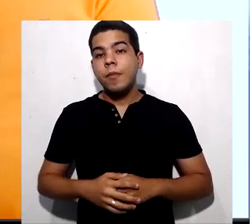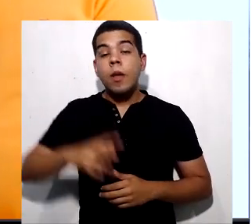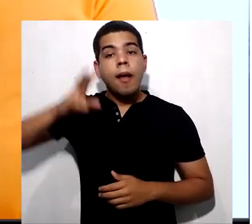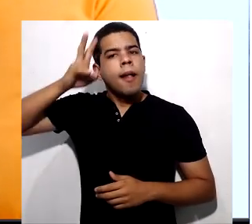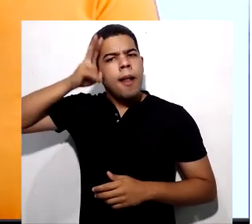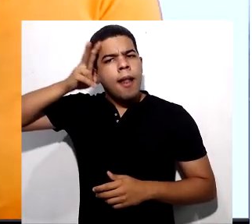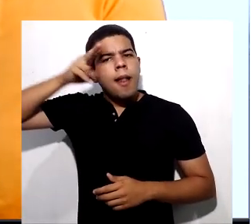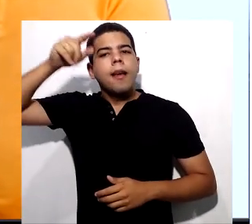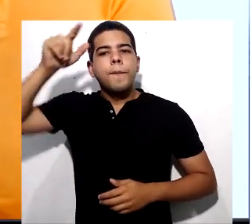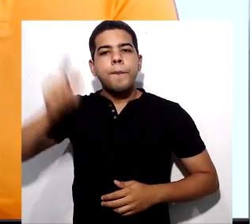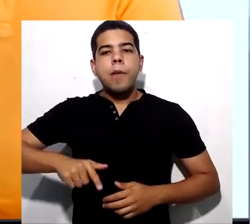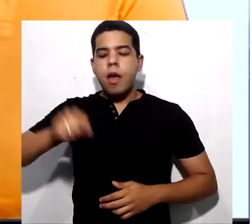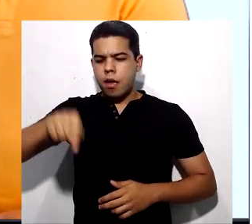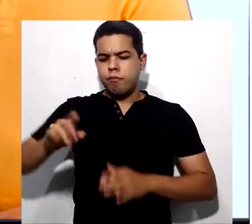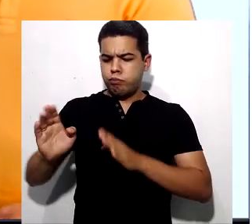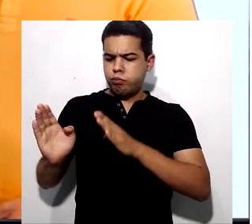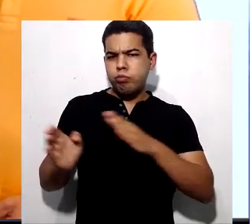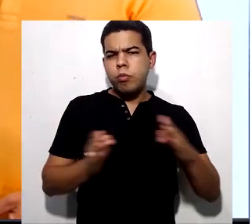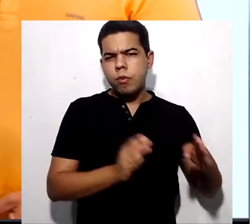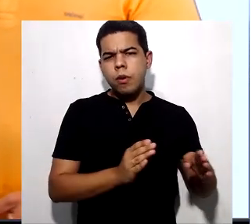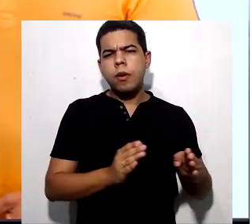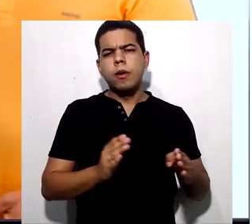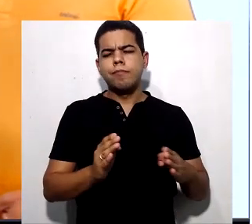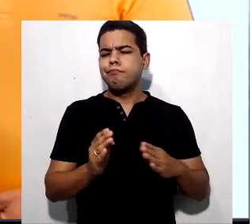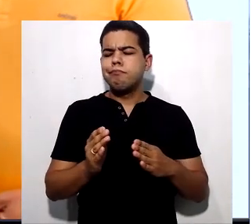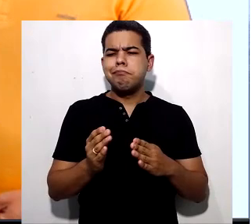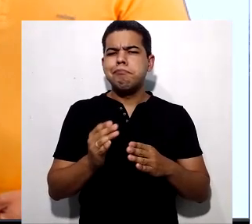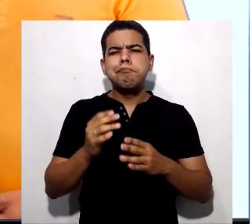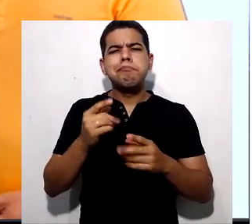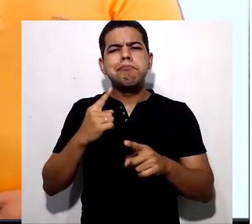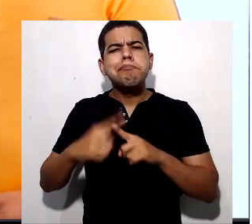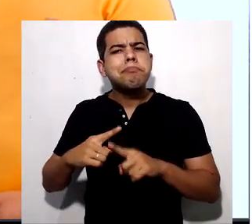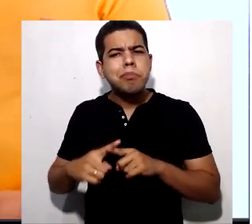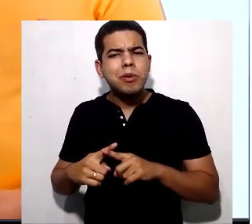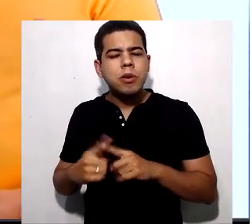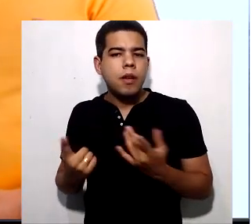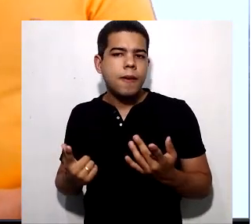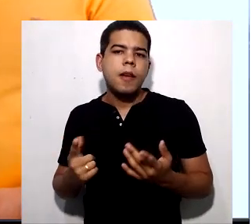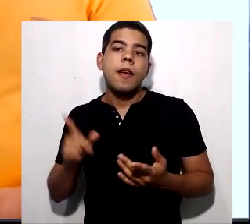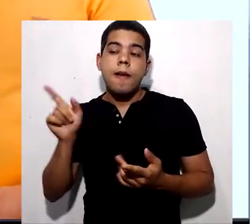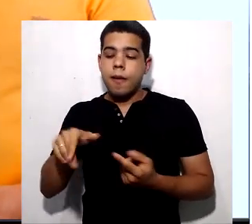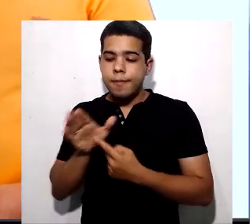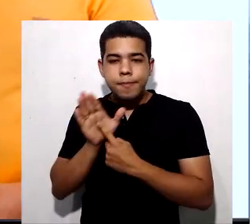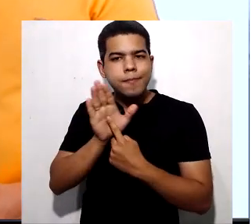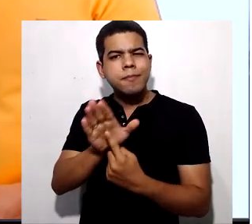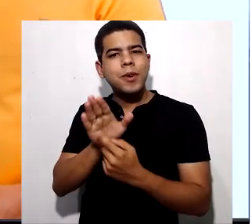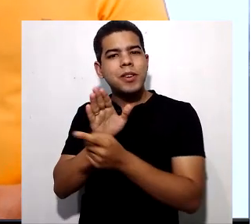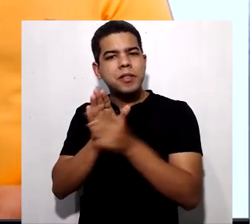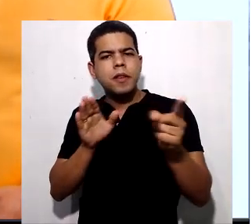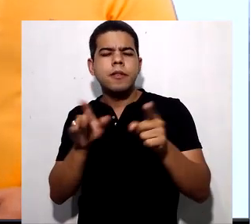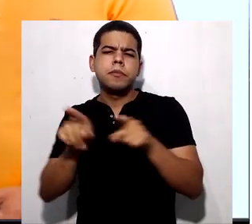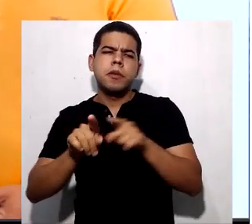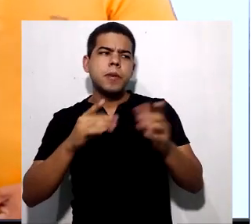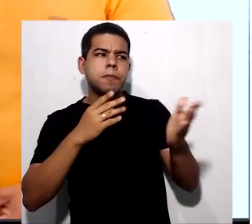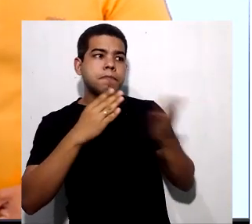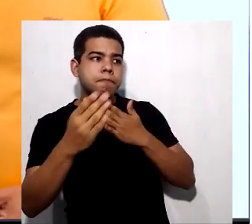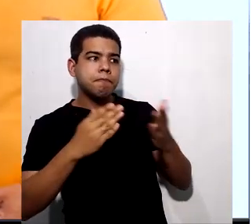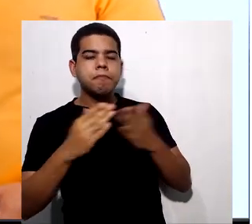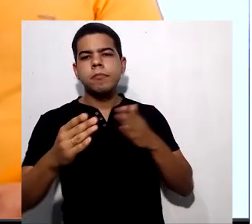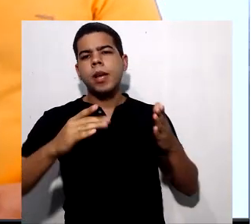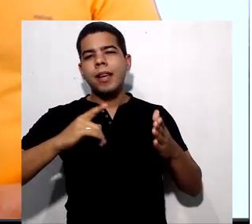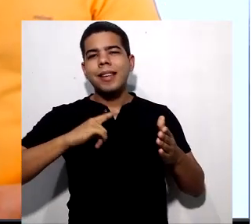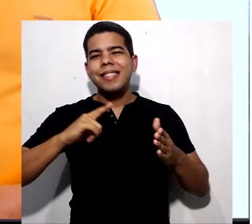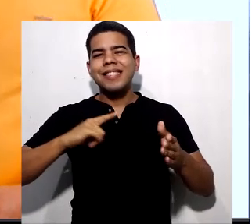Lembrar mais uma vez que essa série, ela se propõe para quê? Mostrar a todos vocês, comentar um pouco,